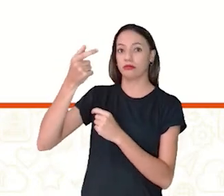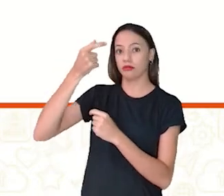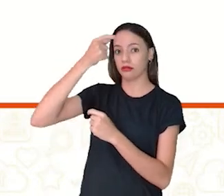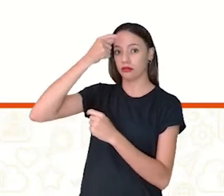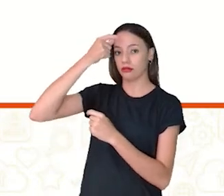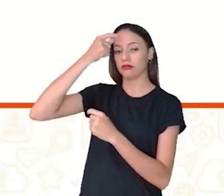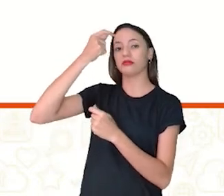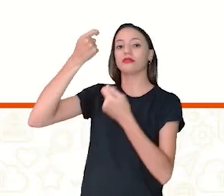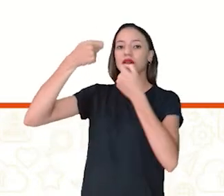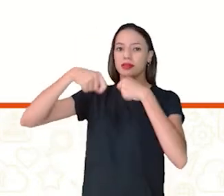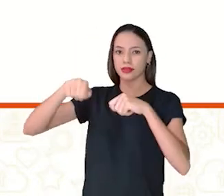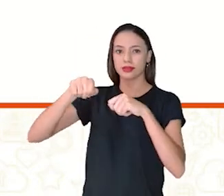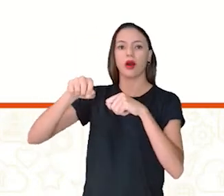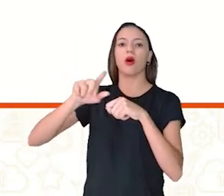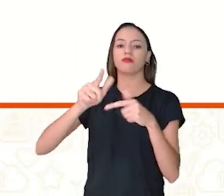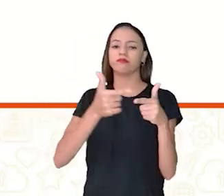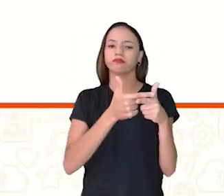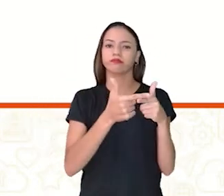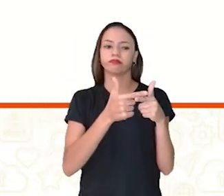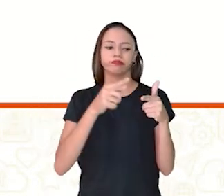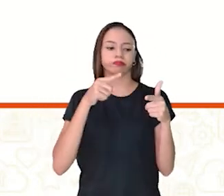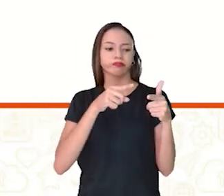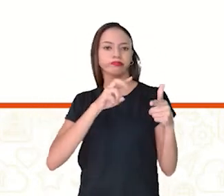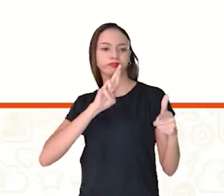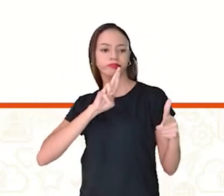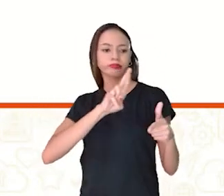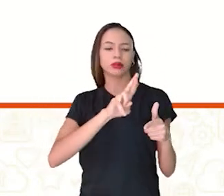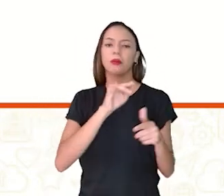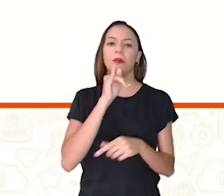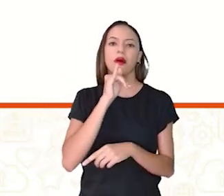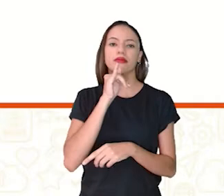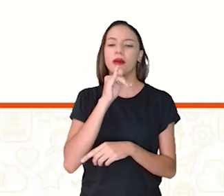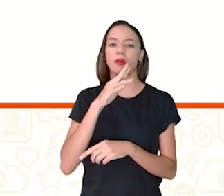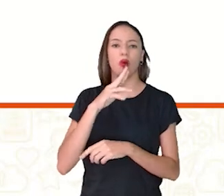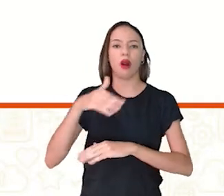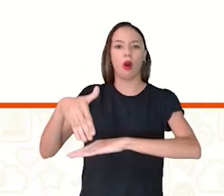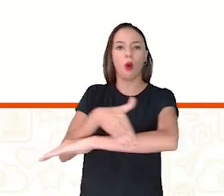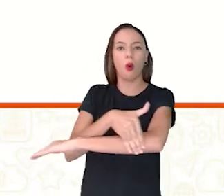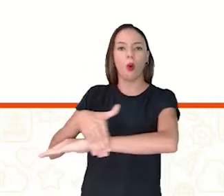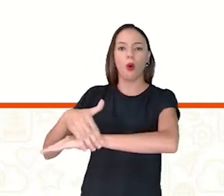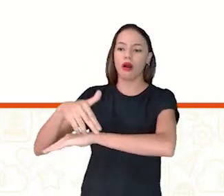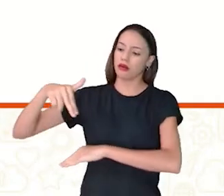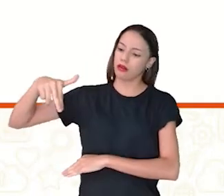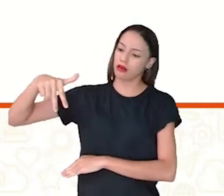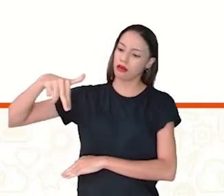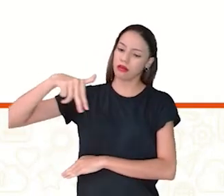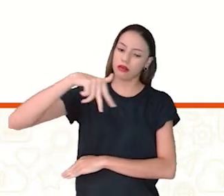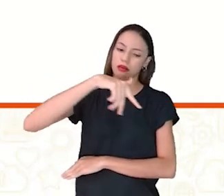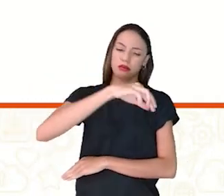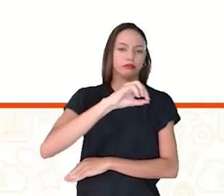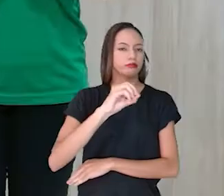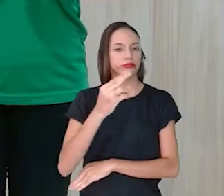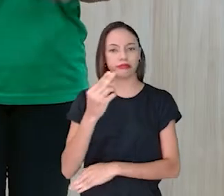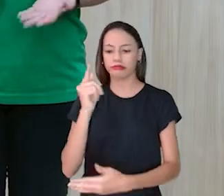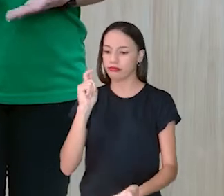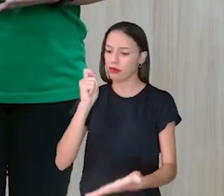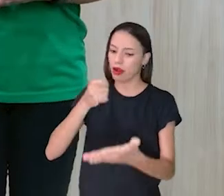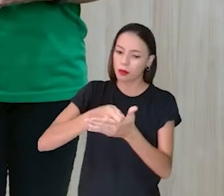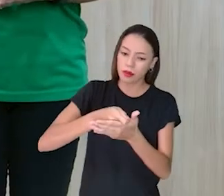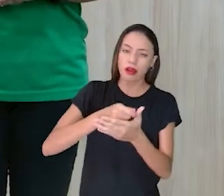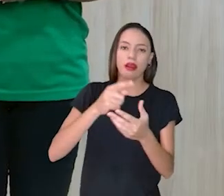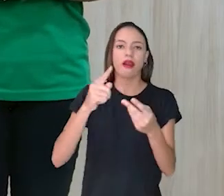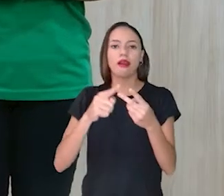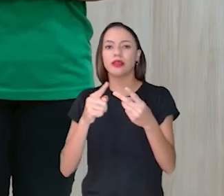resposta àquele problema, que pode ser um simples atravessar de rua, ou um pagamento, ou a realização